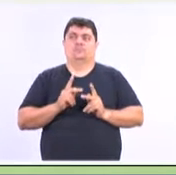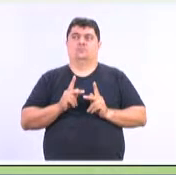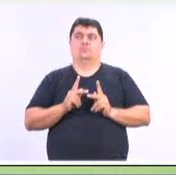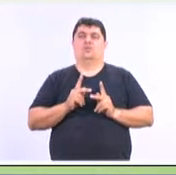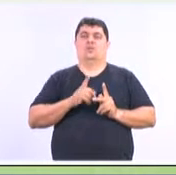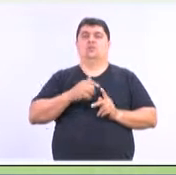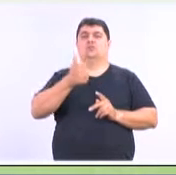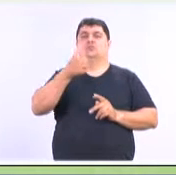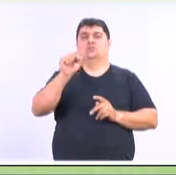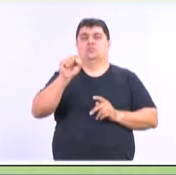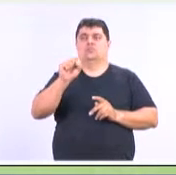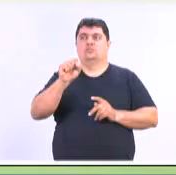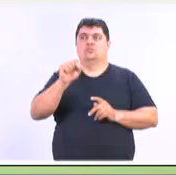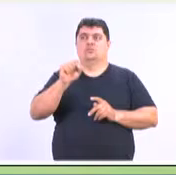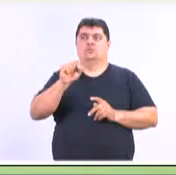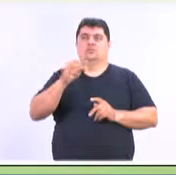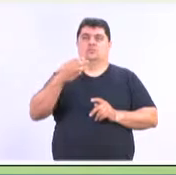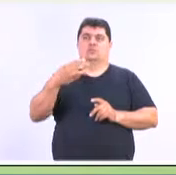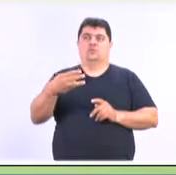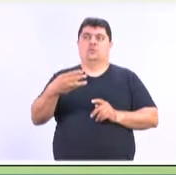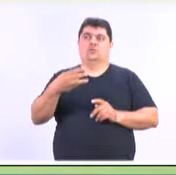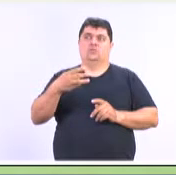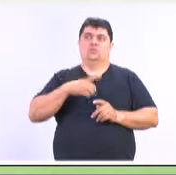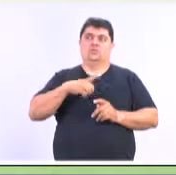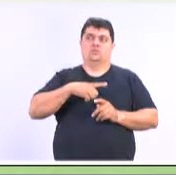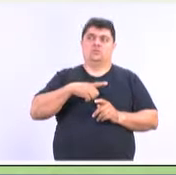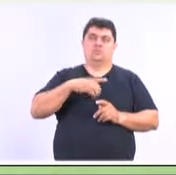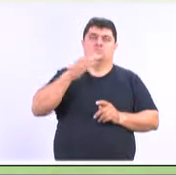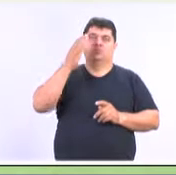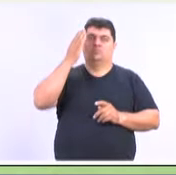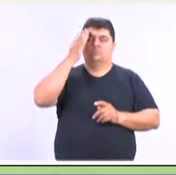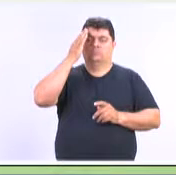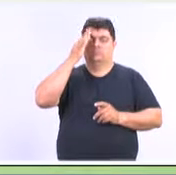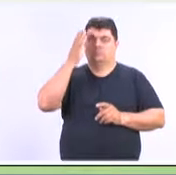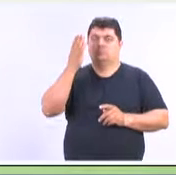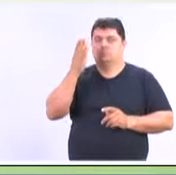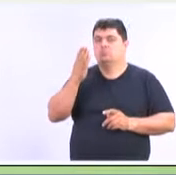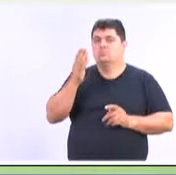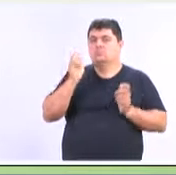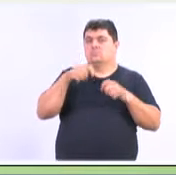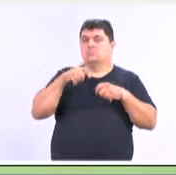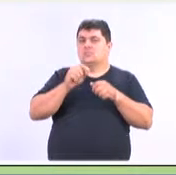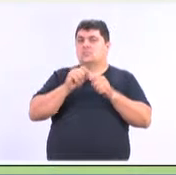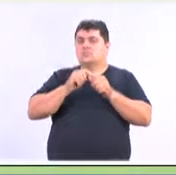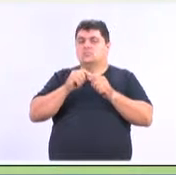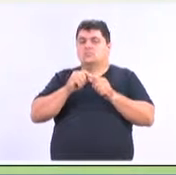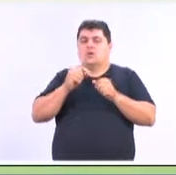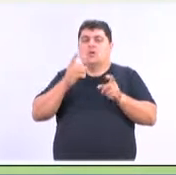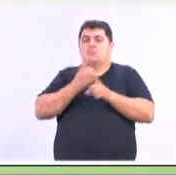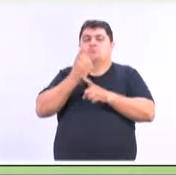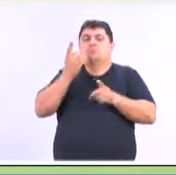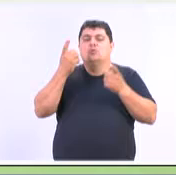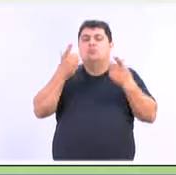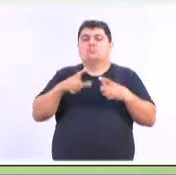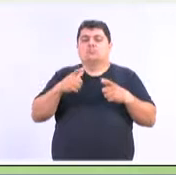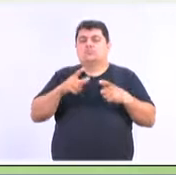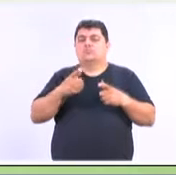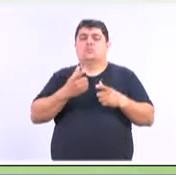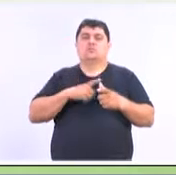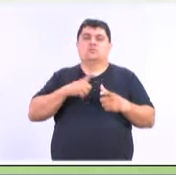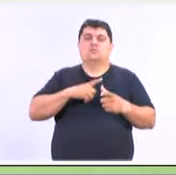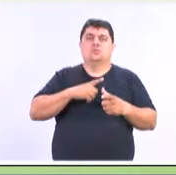dia 18, nós vamos trabalhar, compreender, também identificar e elaborar os cálculos dos índices de